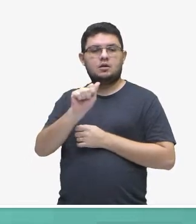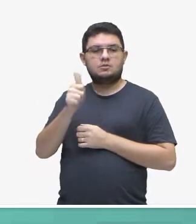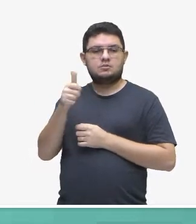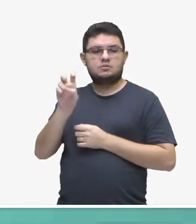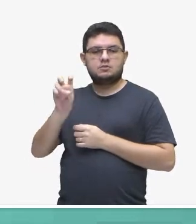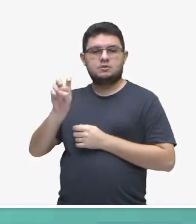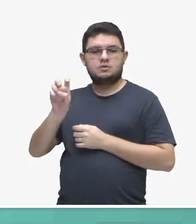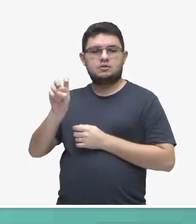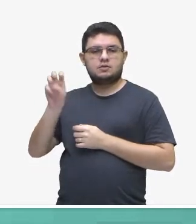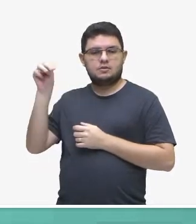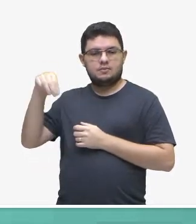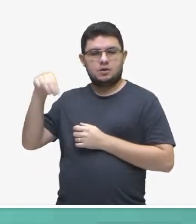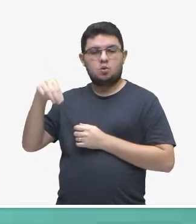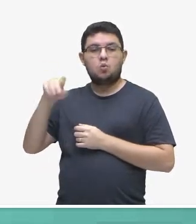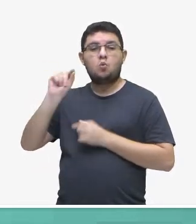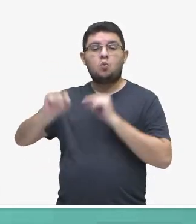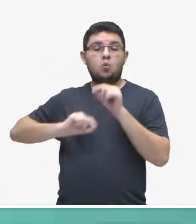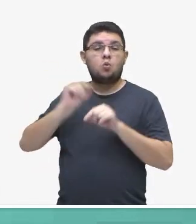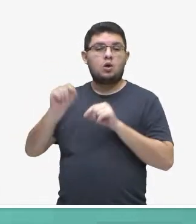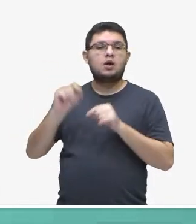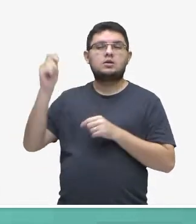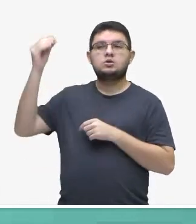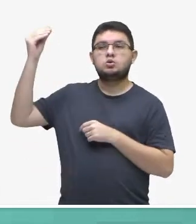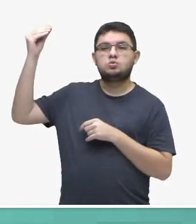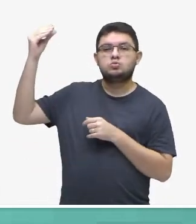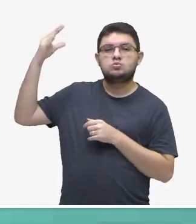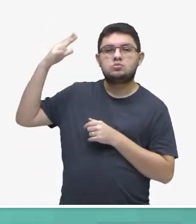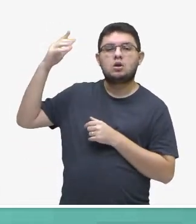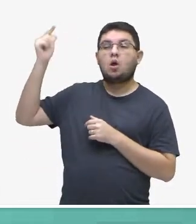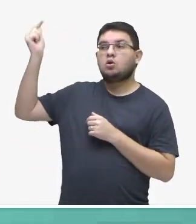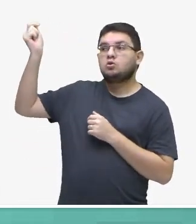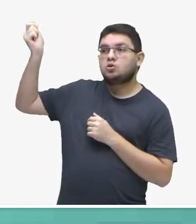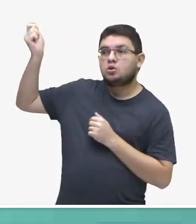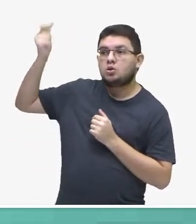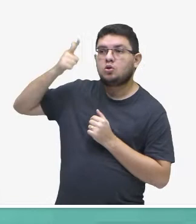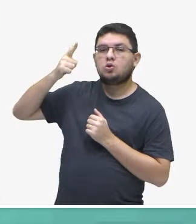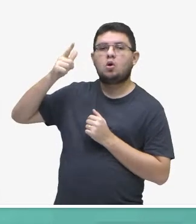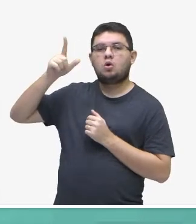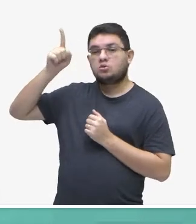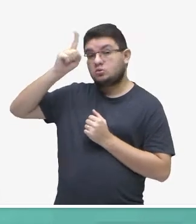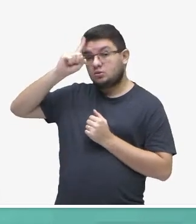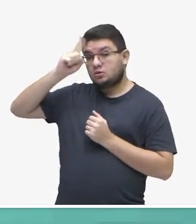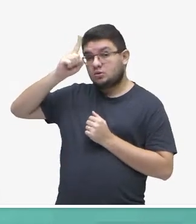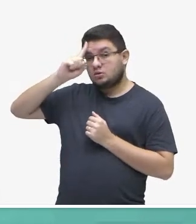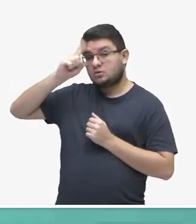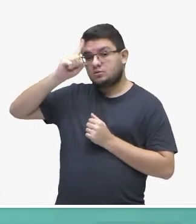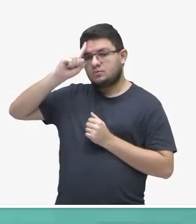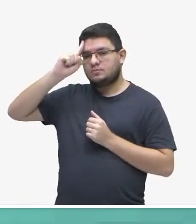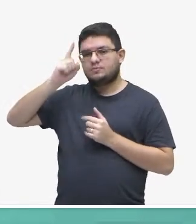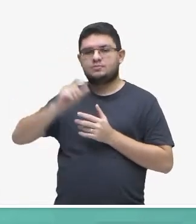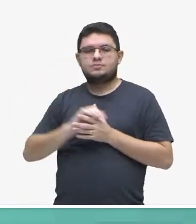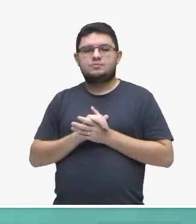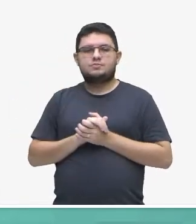é o recomendado, tomar 15 minutos de sol todos os dias,